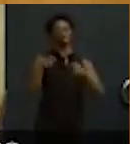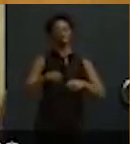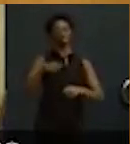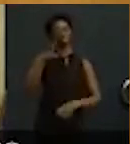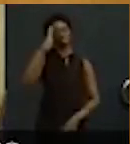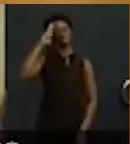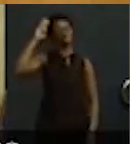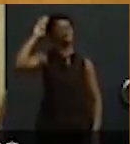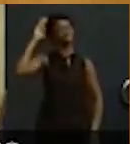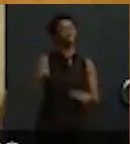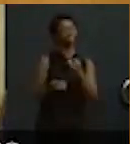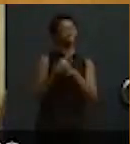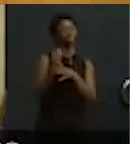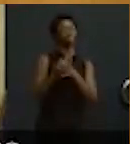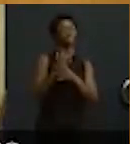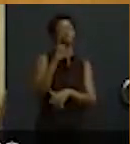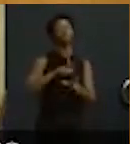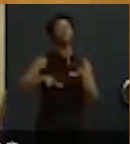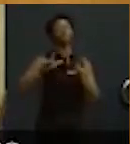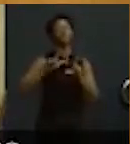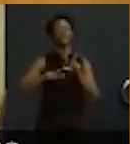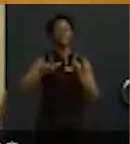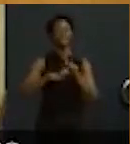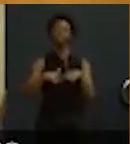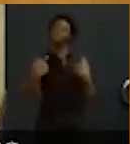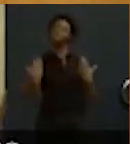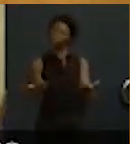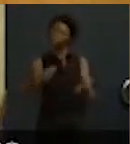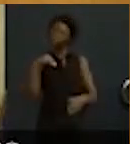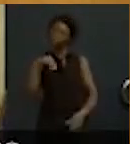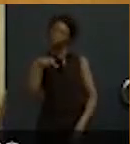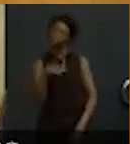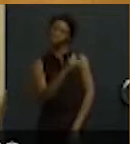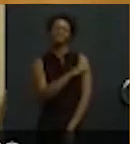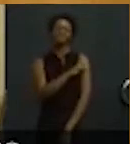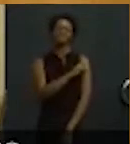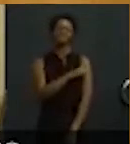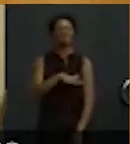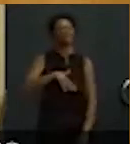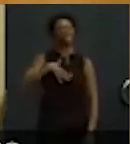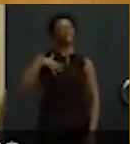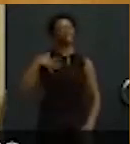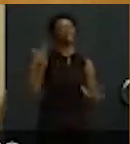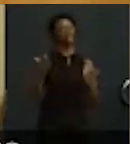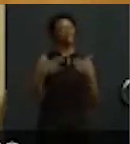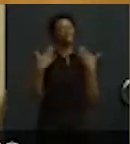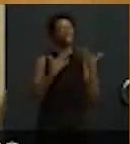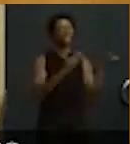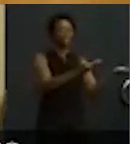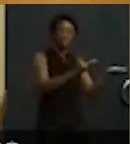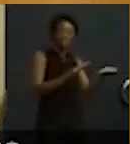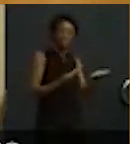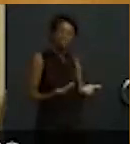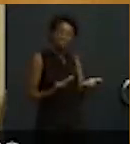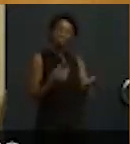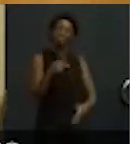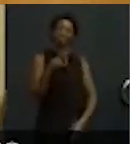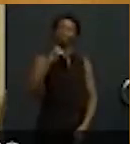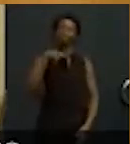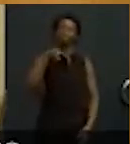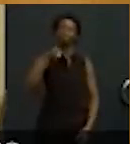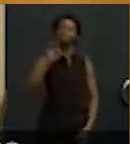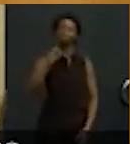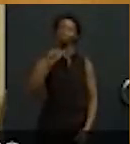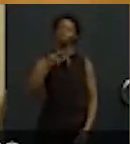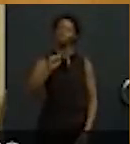produção literária. O Ministério Público do Estado do Rio de Janeiro tem a honra de convidar a promotora de justiça, Débora